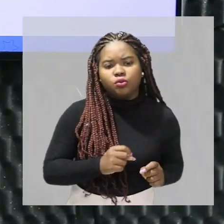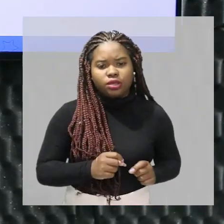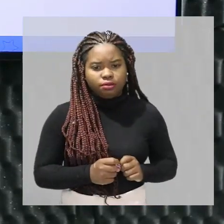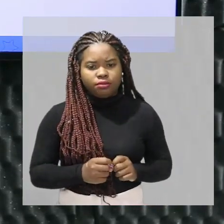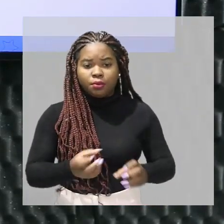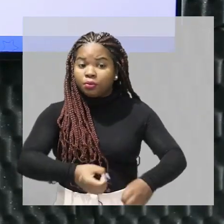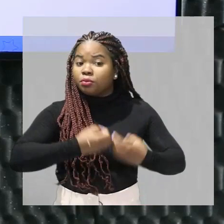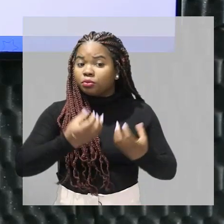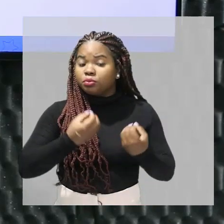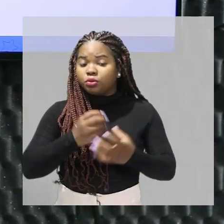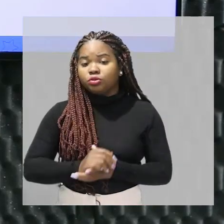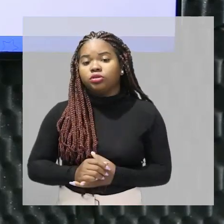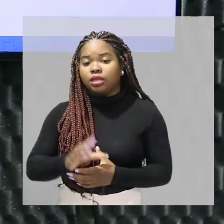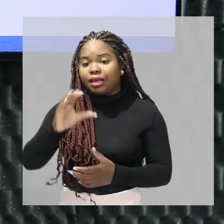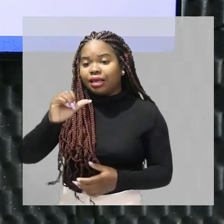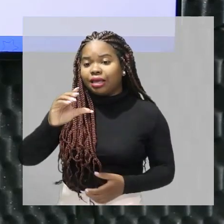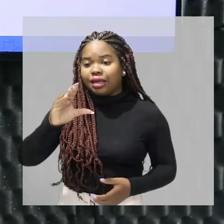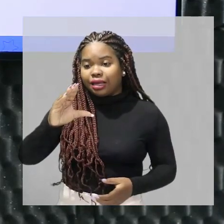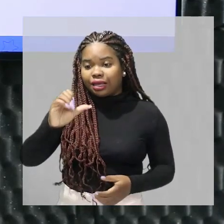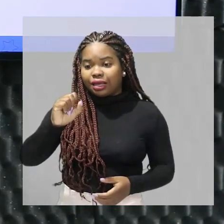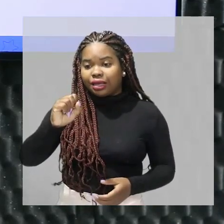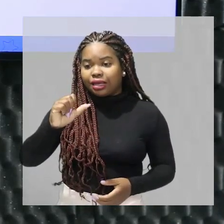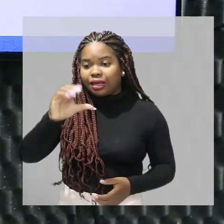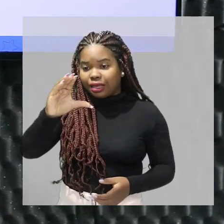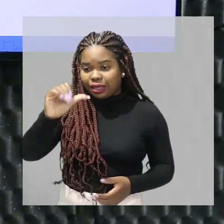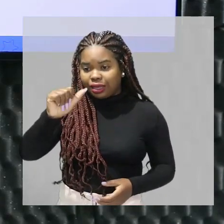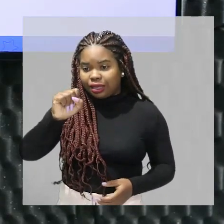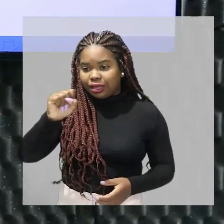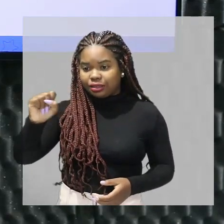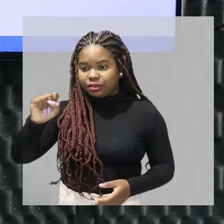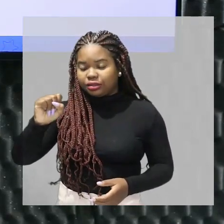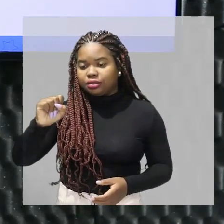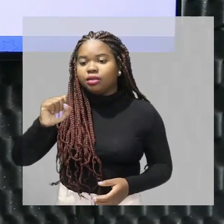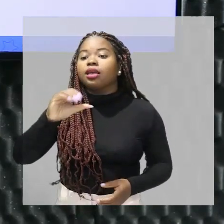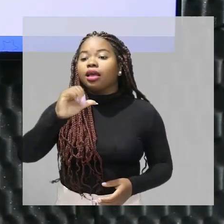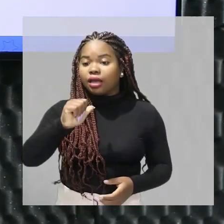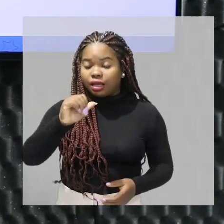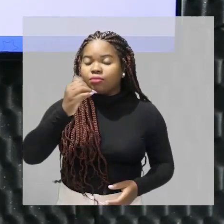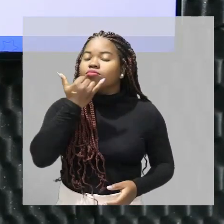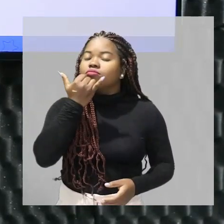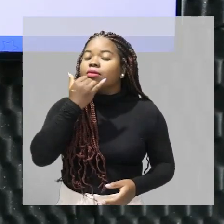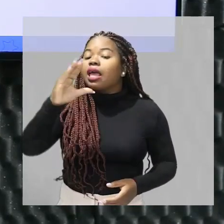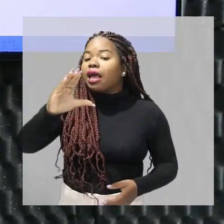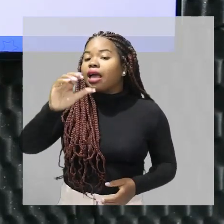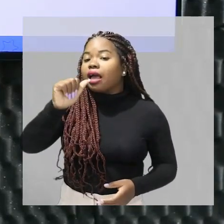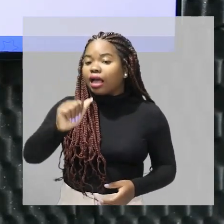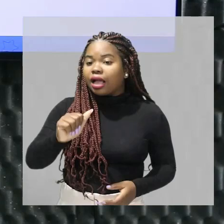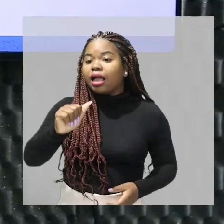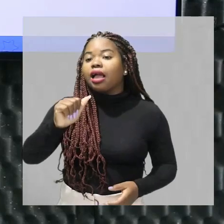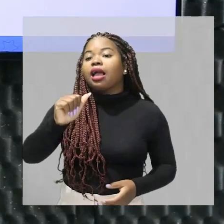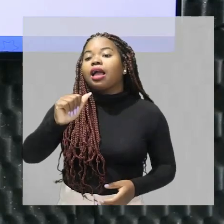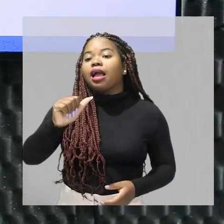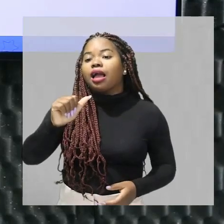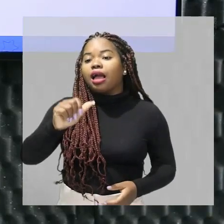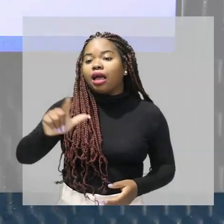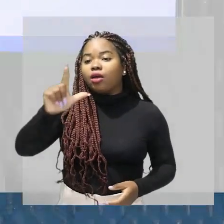do hidróxido de cálcio, né? Uma solução aquosa. Enquanto a reação do segundo resulta